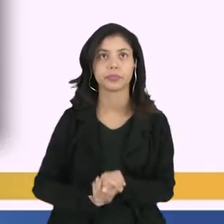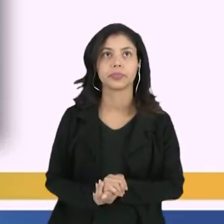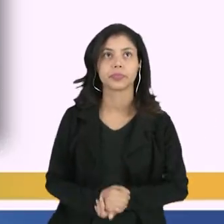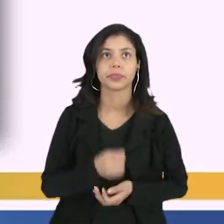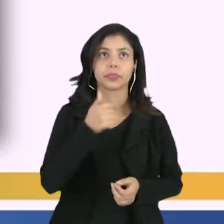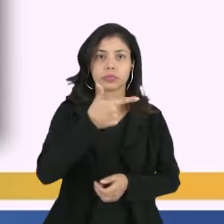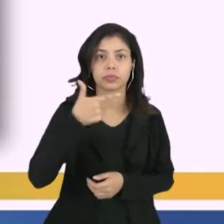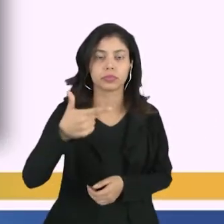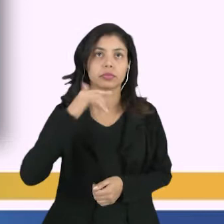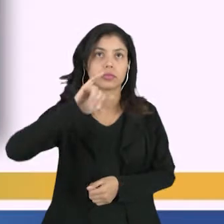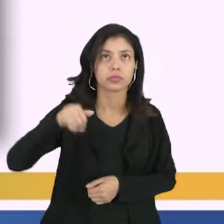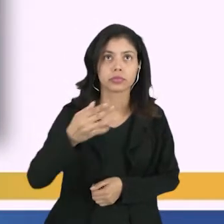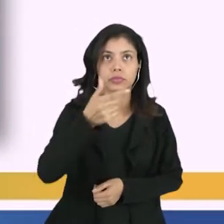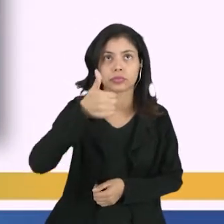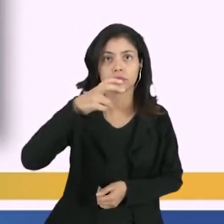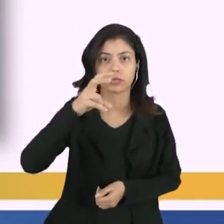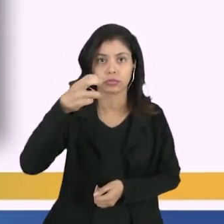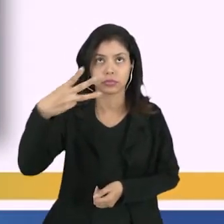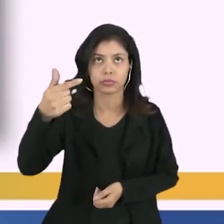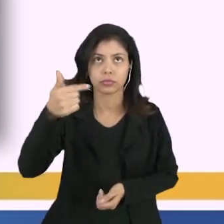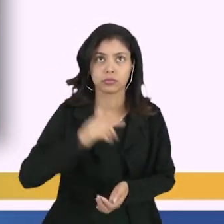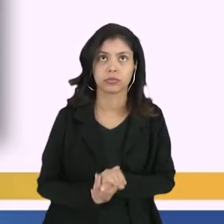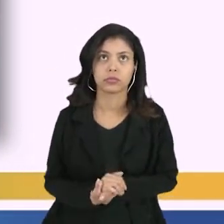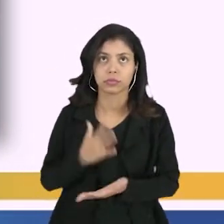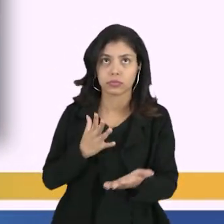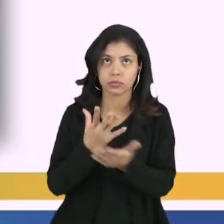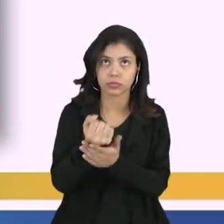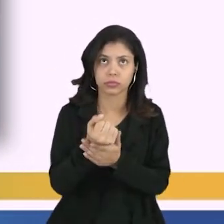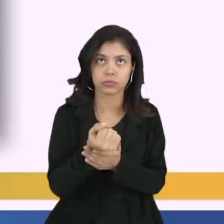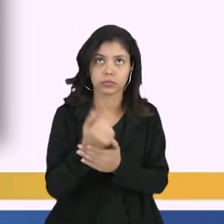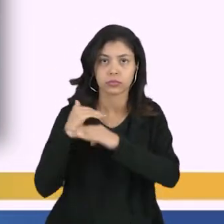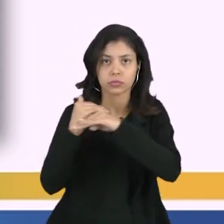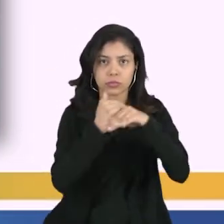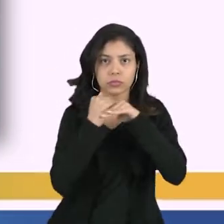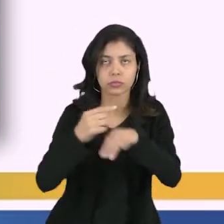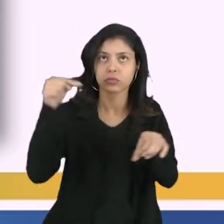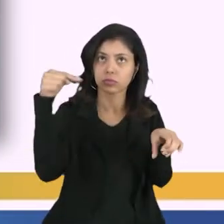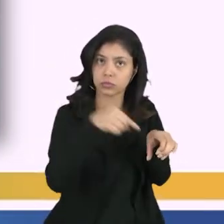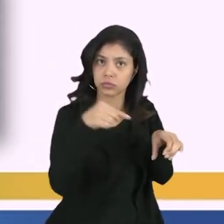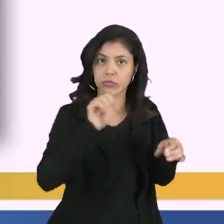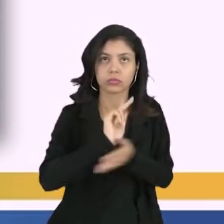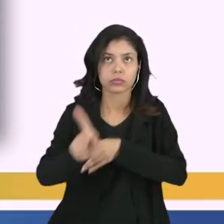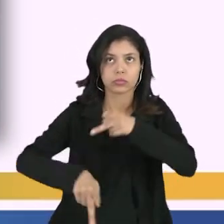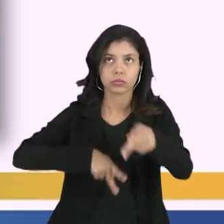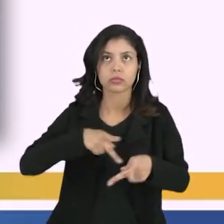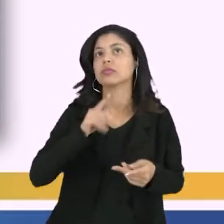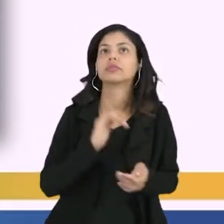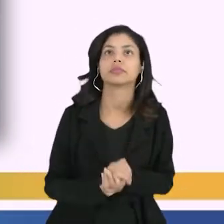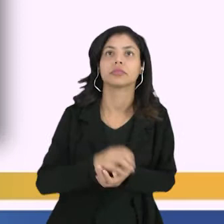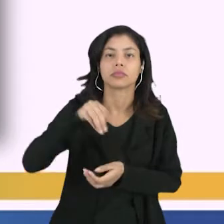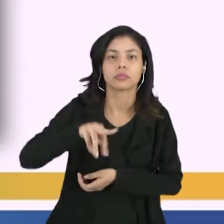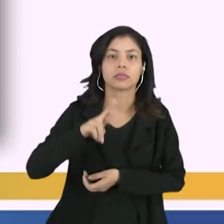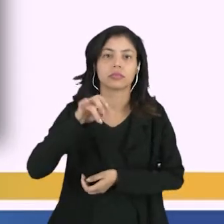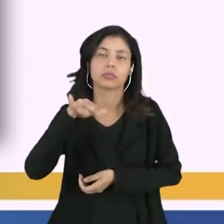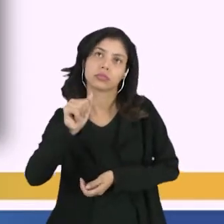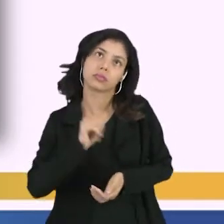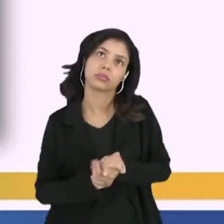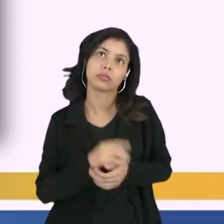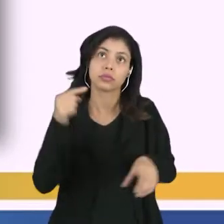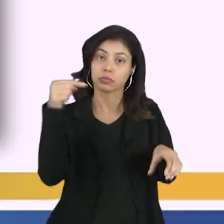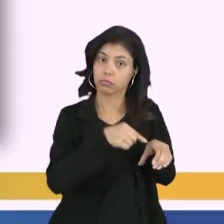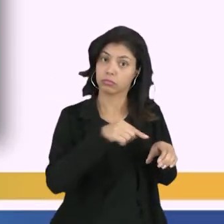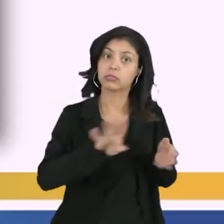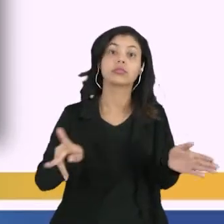Em 22 de janeiro de 1532, buscando estabelecer núcleos de povoamento, né? Agora temos esses